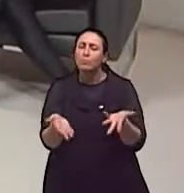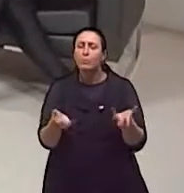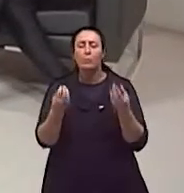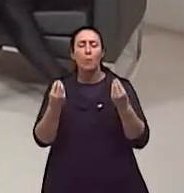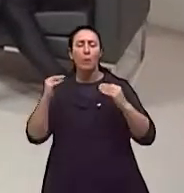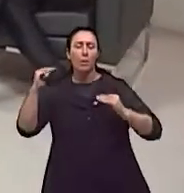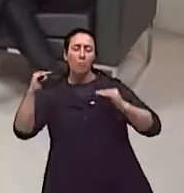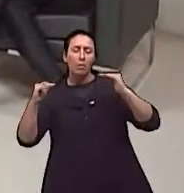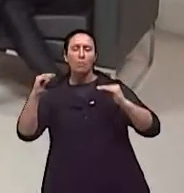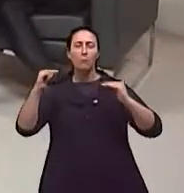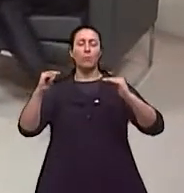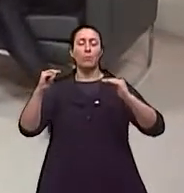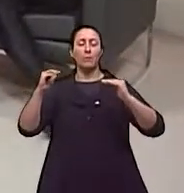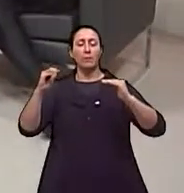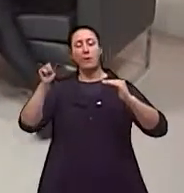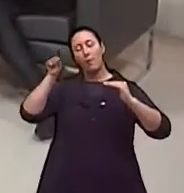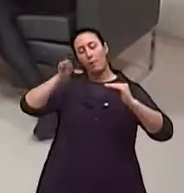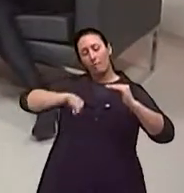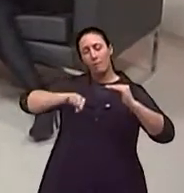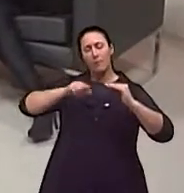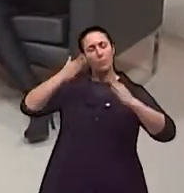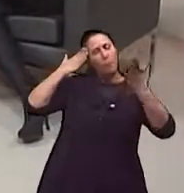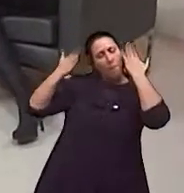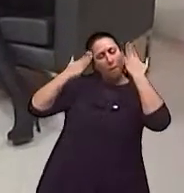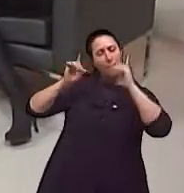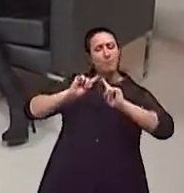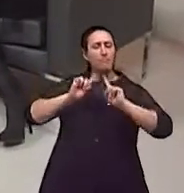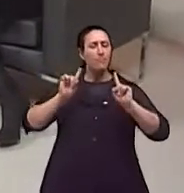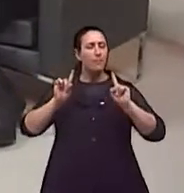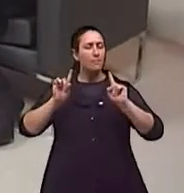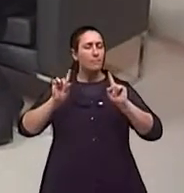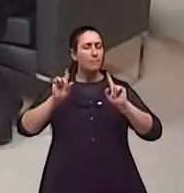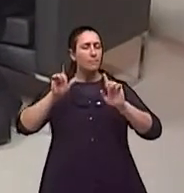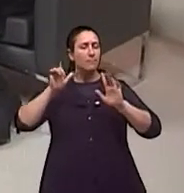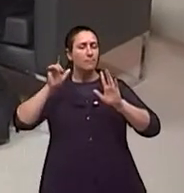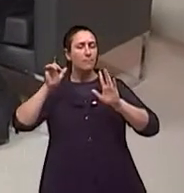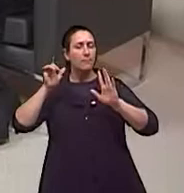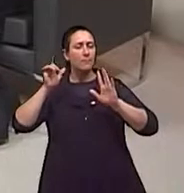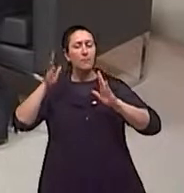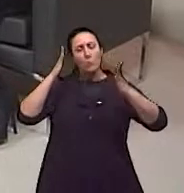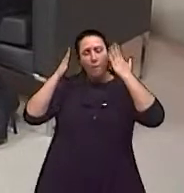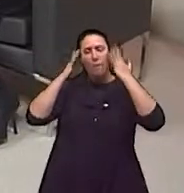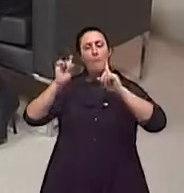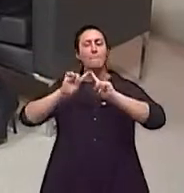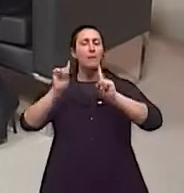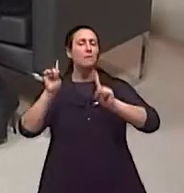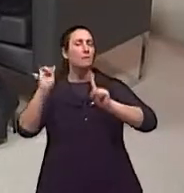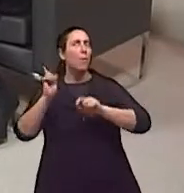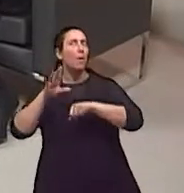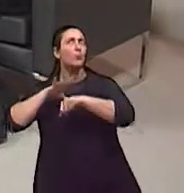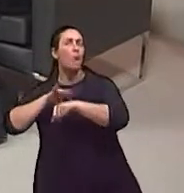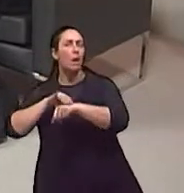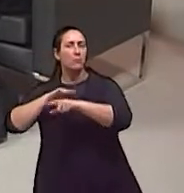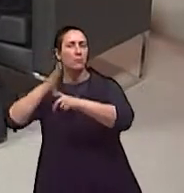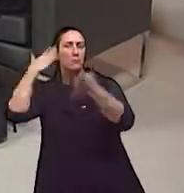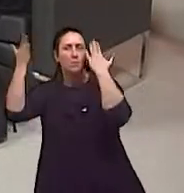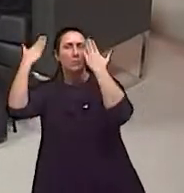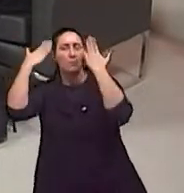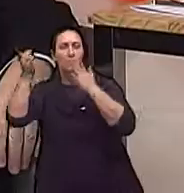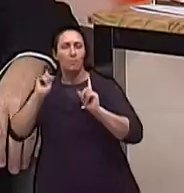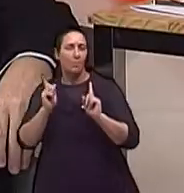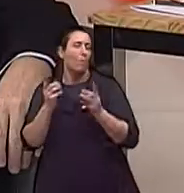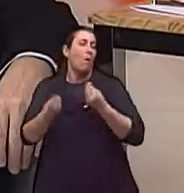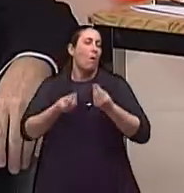equilíbrio de ser desconfiado mas não ser naquele nível já patológico né dor exatamente aí H